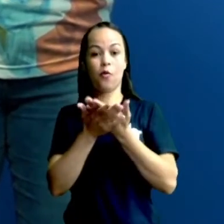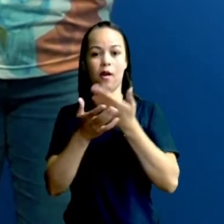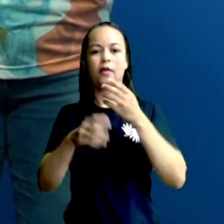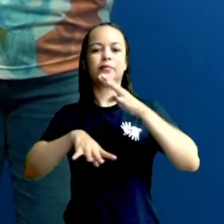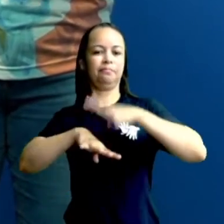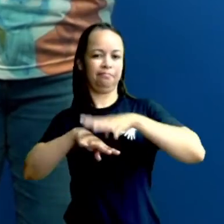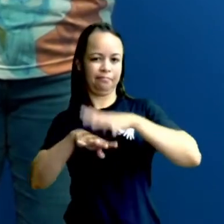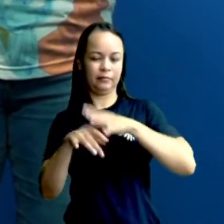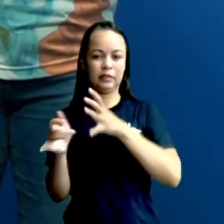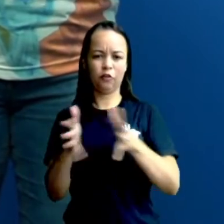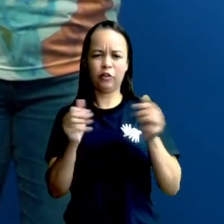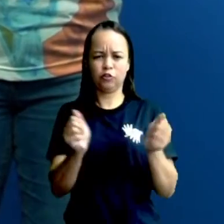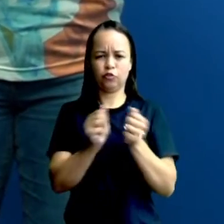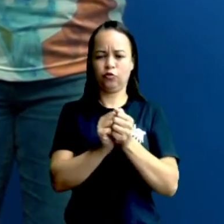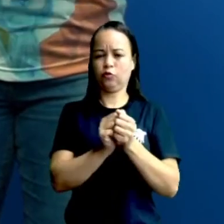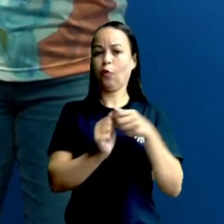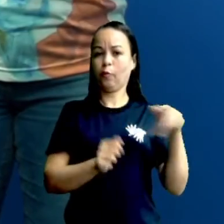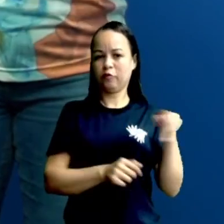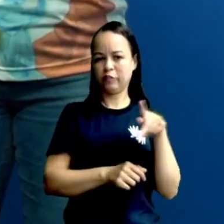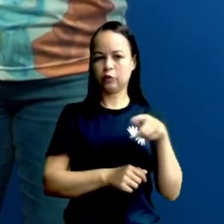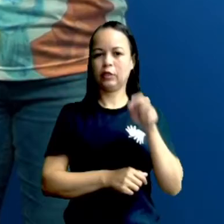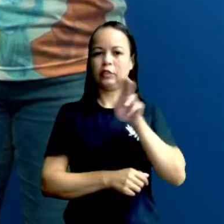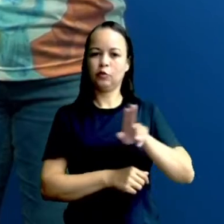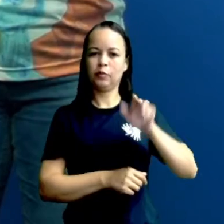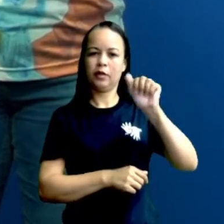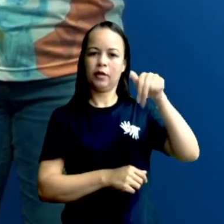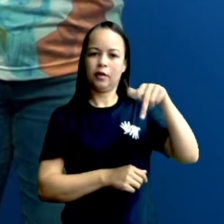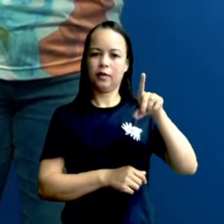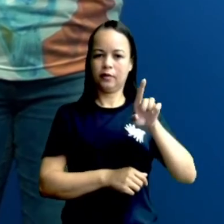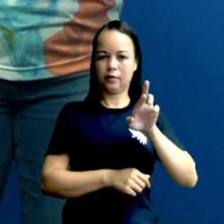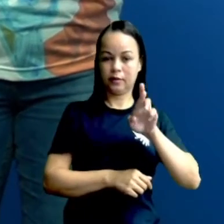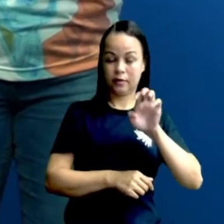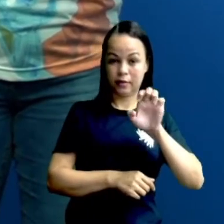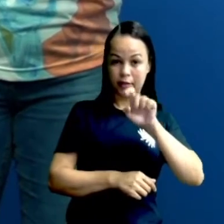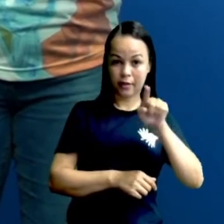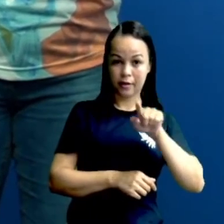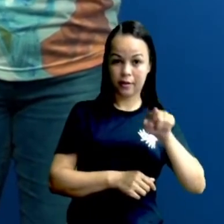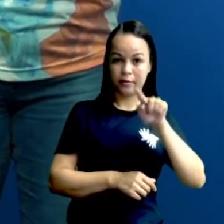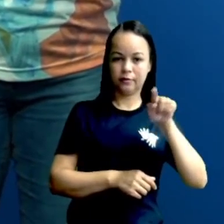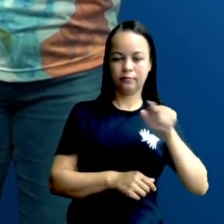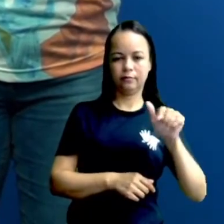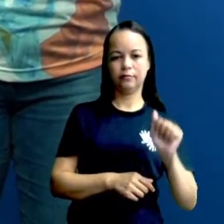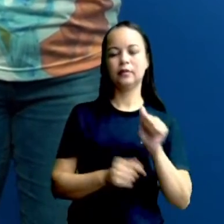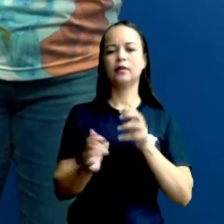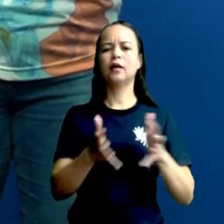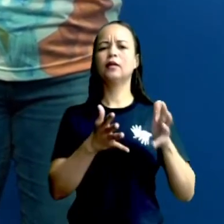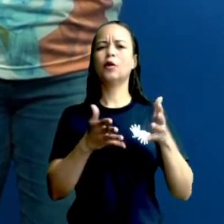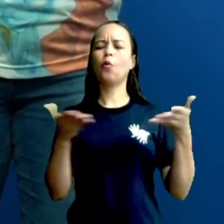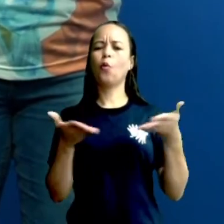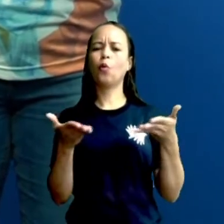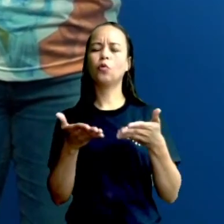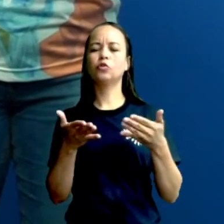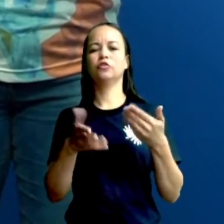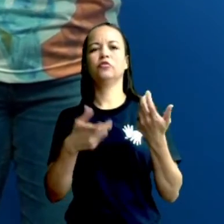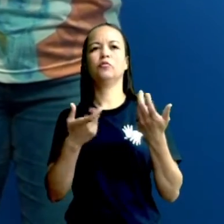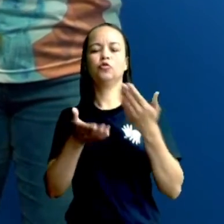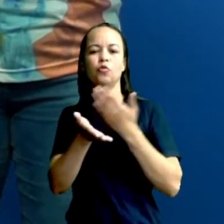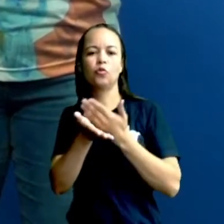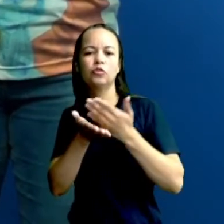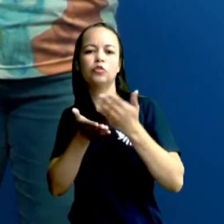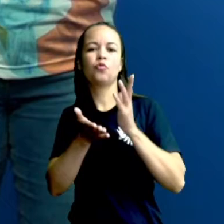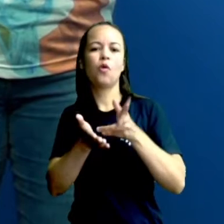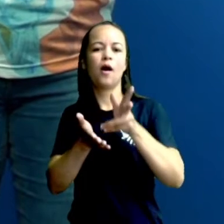comigo, Andressa Sacramento, porque hoje a gente vai continuar aprendendo aí um pouquinho mais desse mundo fascinante